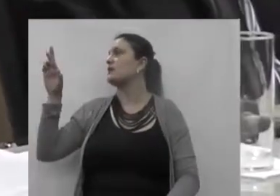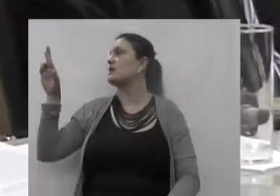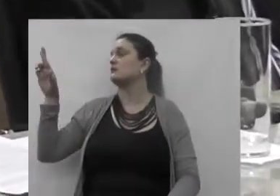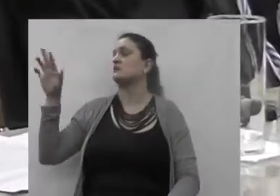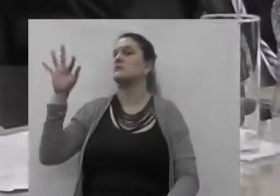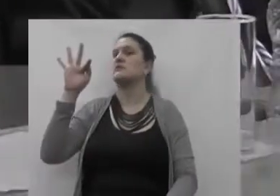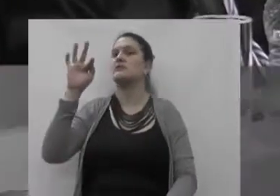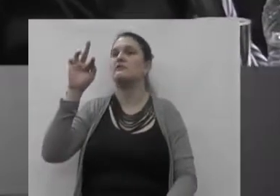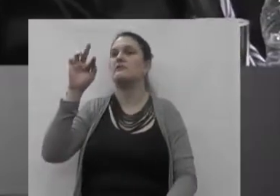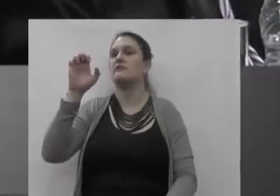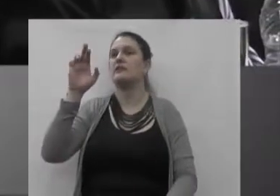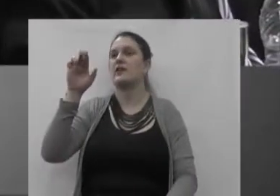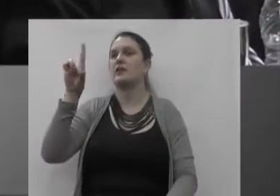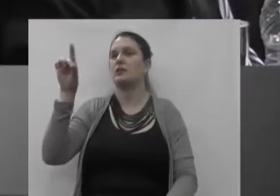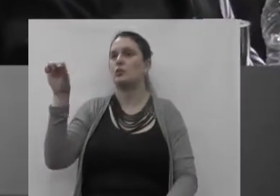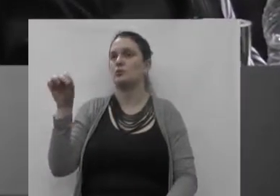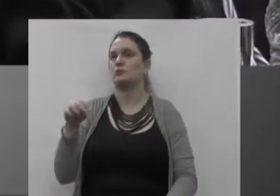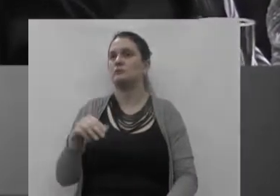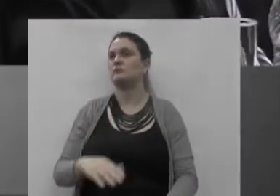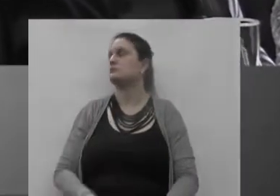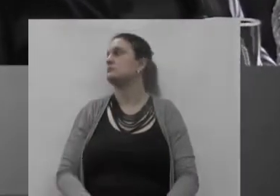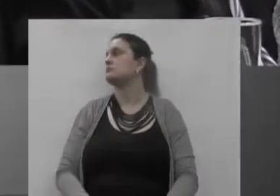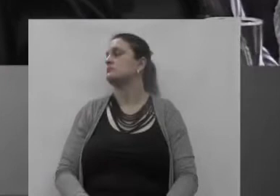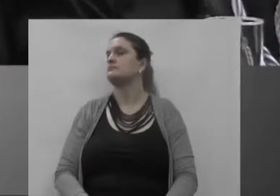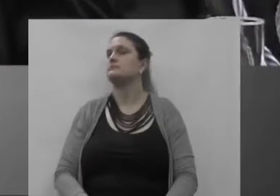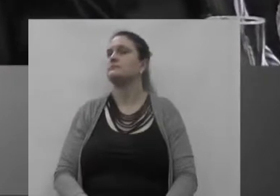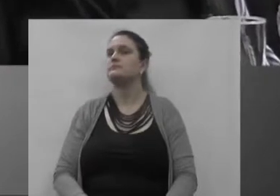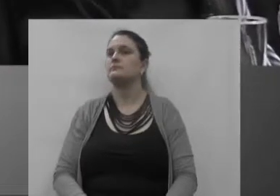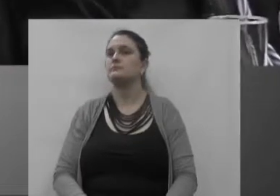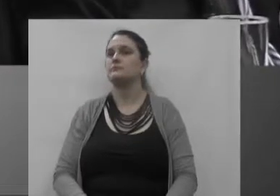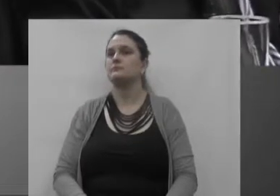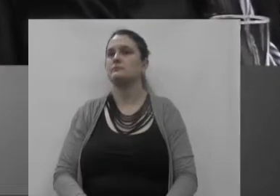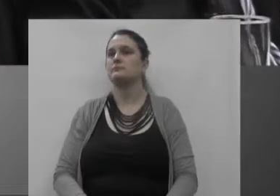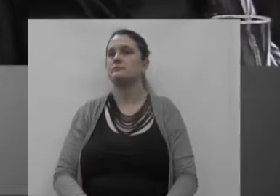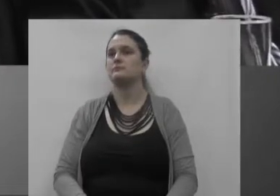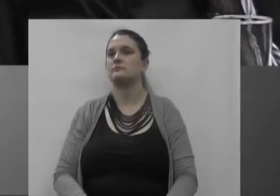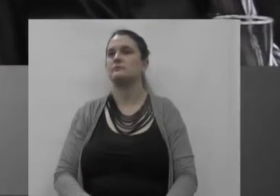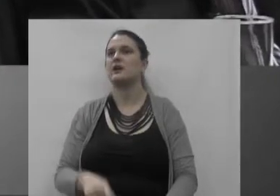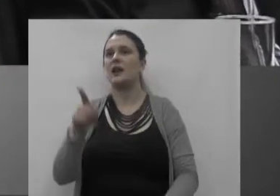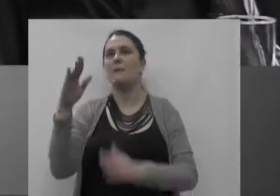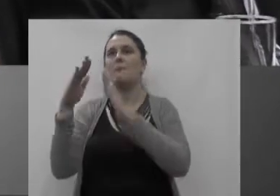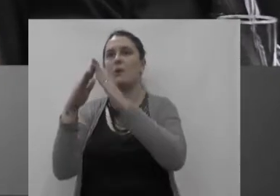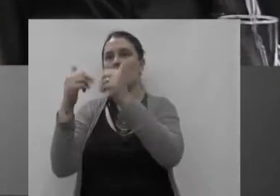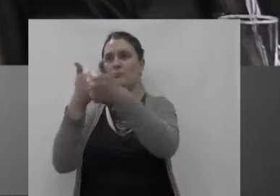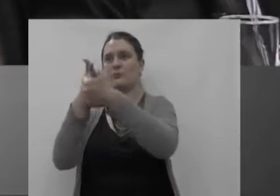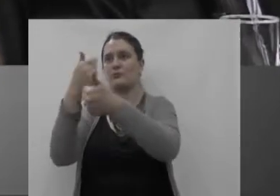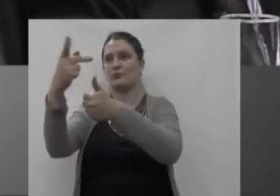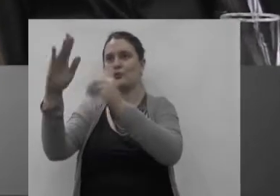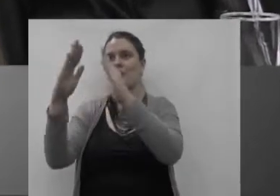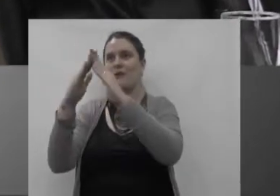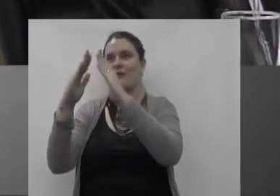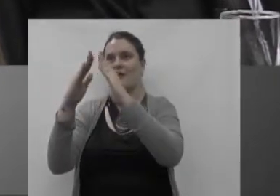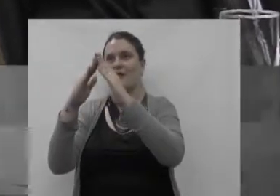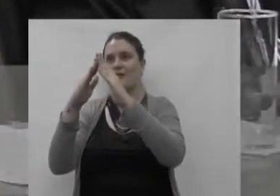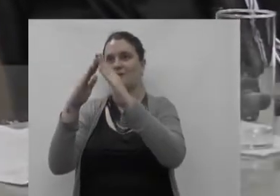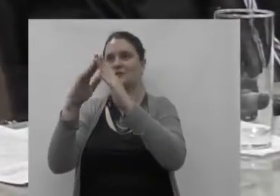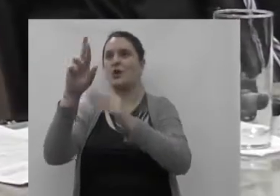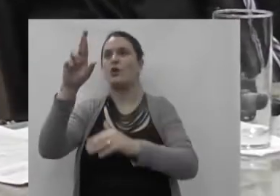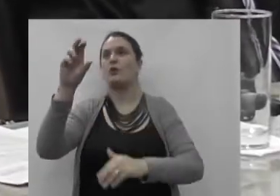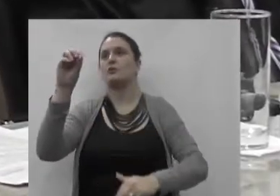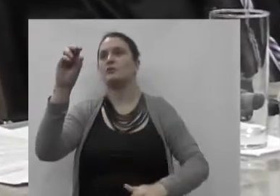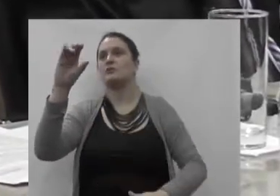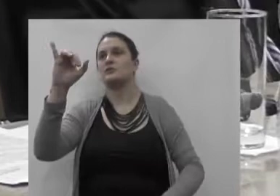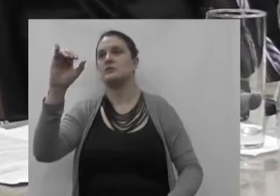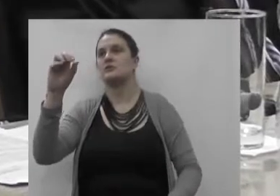Boa noite a todos. Eu já havia feito esse pedido, só não lembro agora se foi por indicação ou foi por